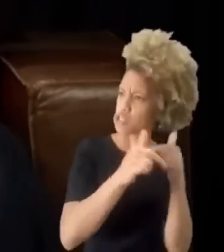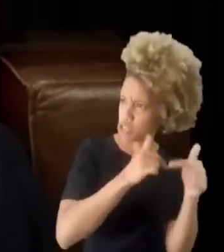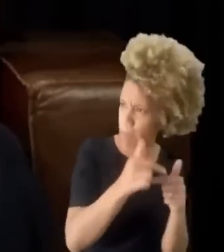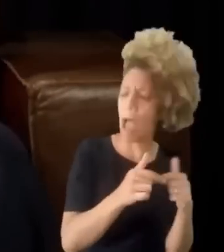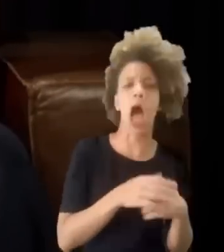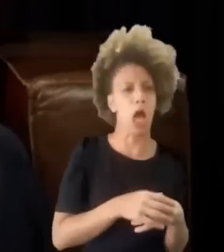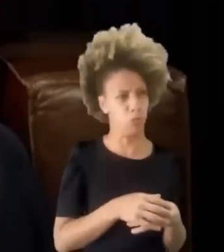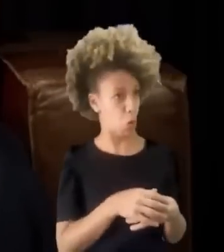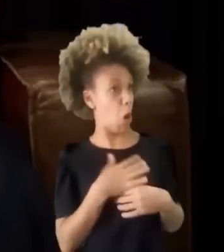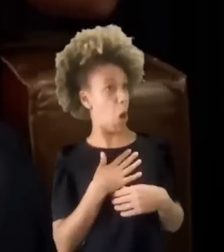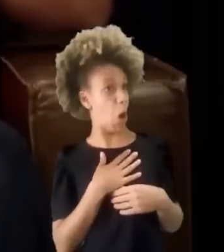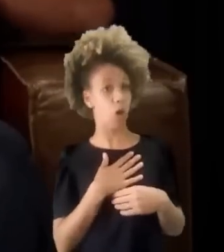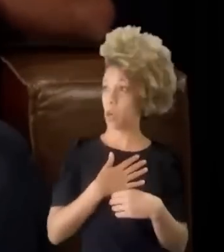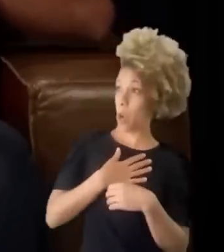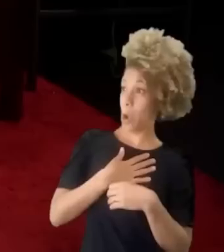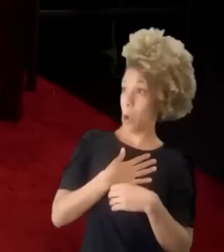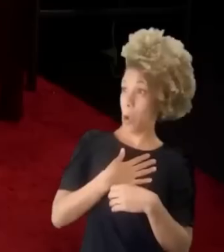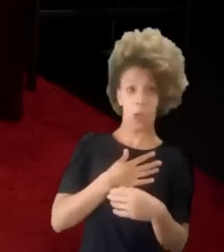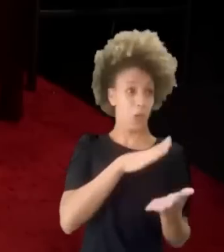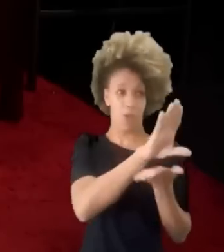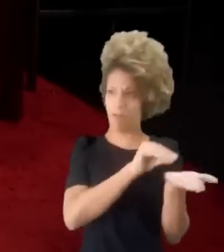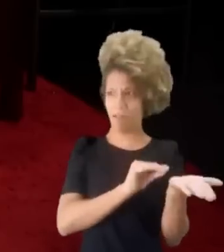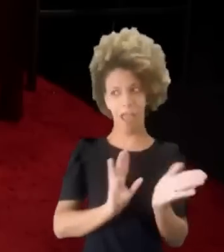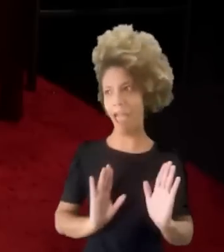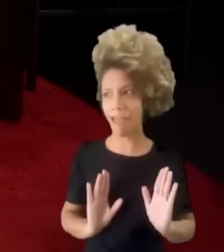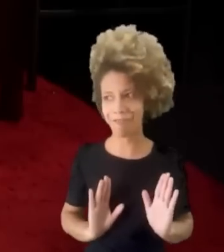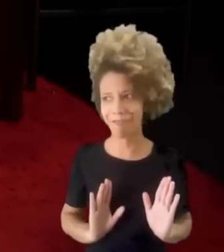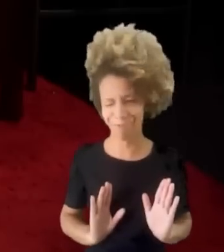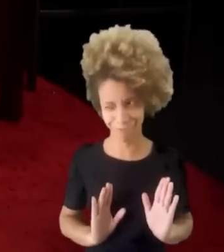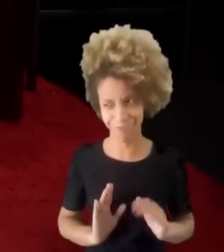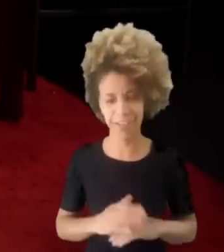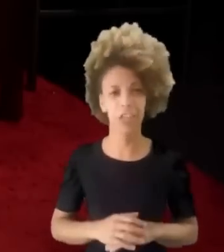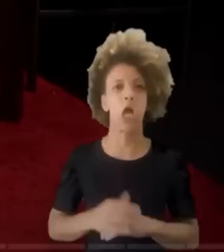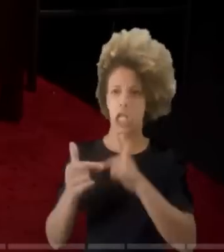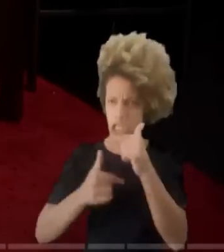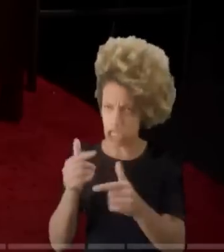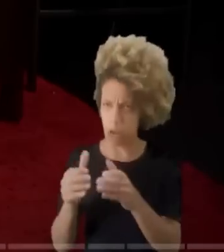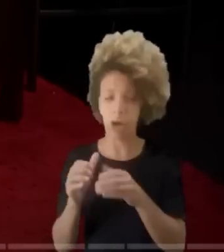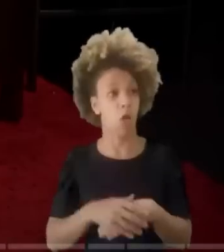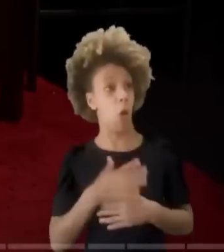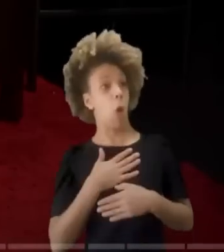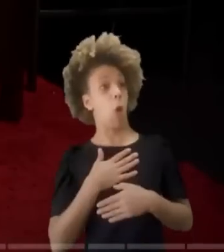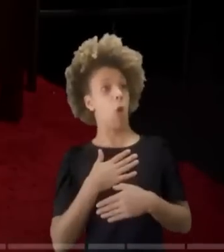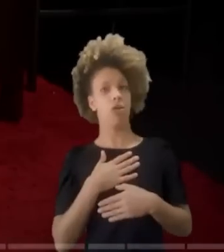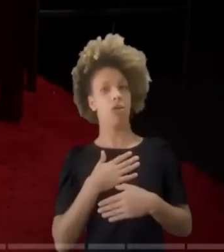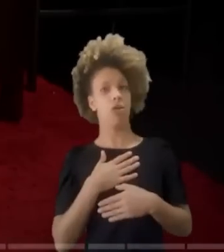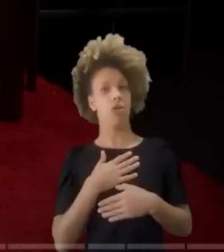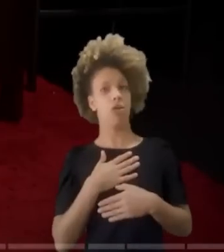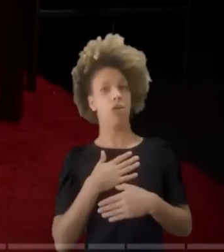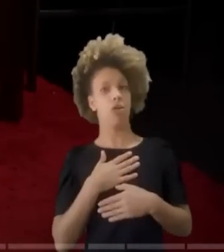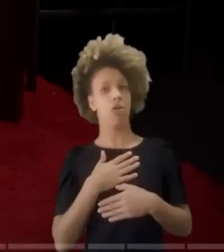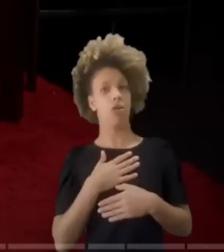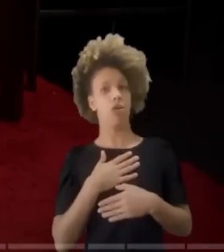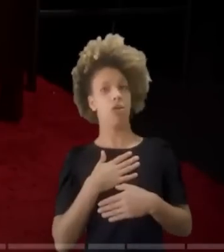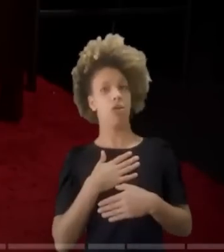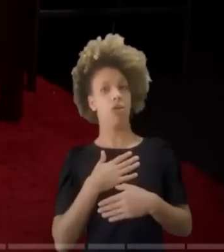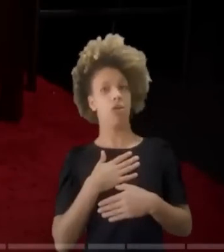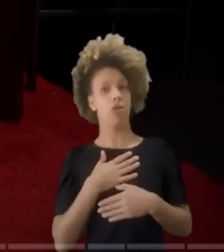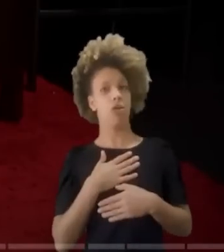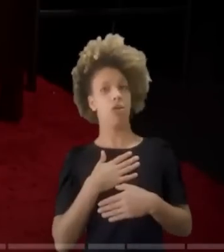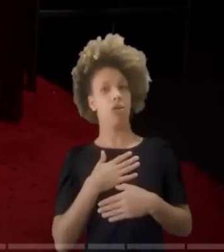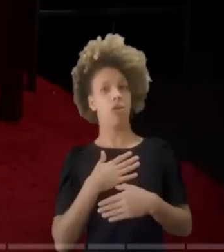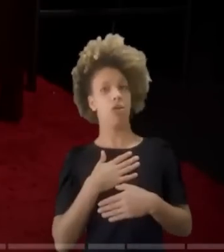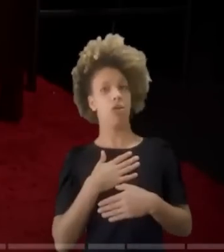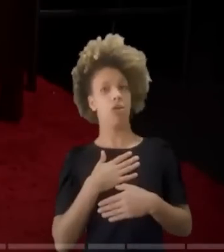força de trabalho ele falou ah eu falei oh tá ligado a classe trabalhadora ó cara o cara tá literalmente falando